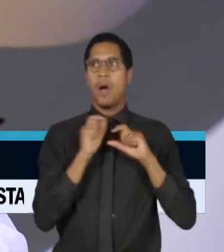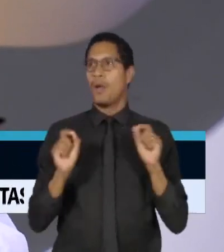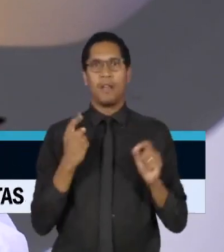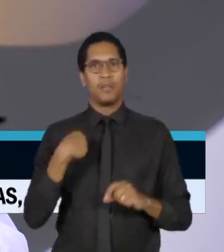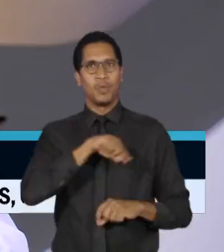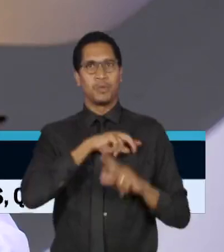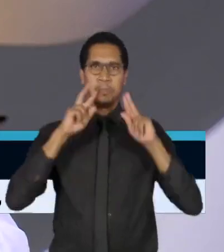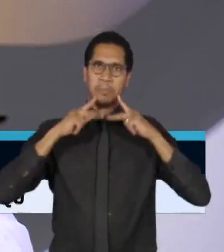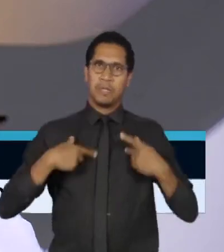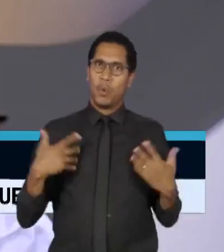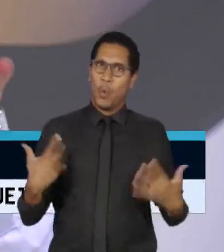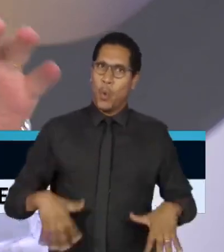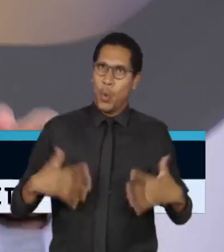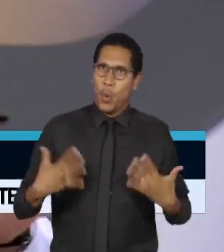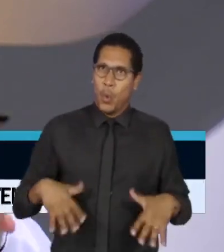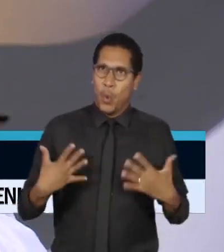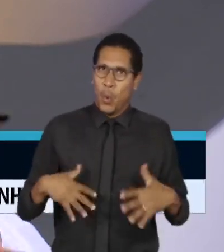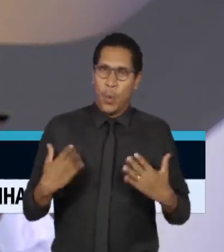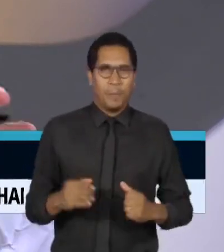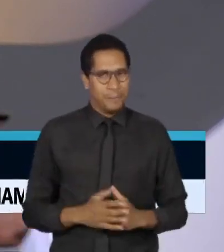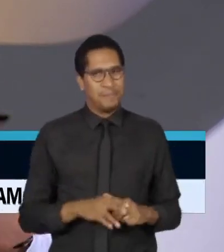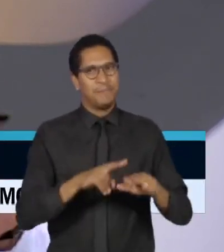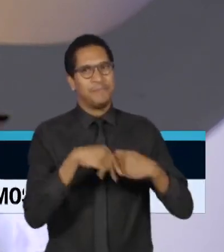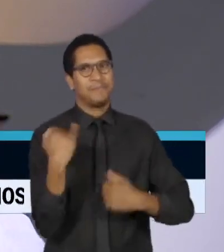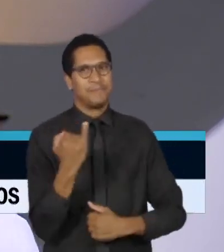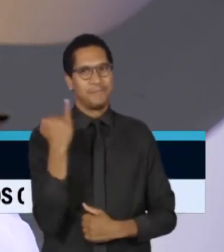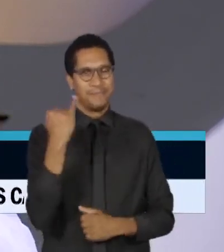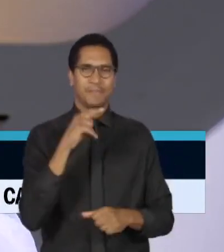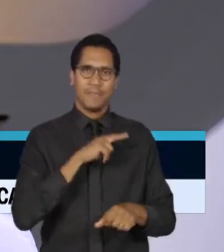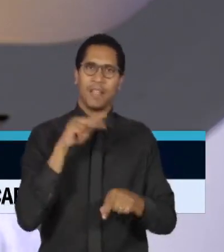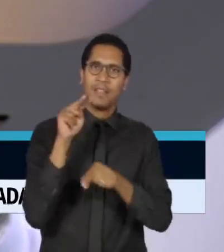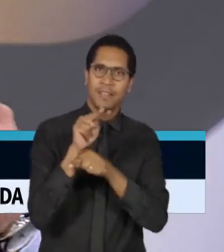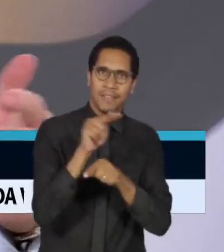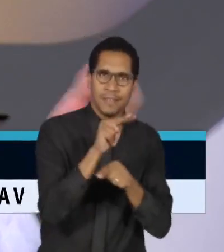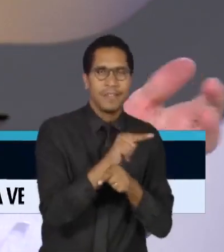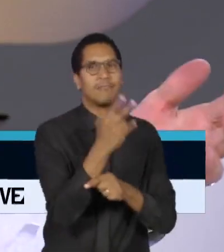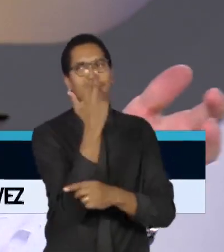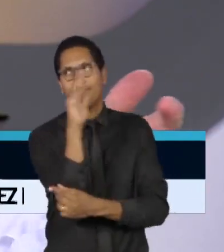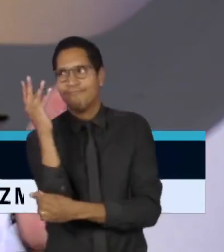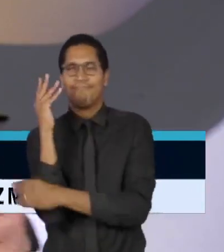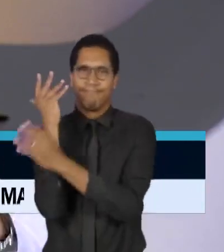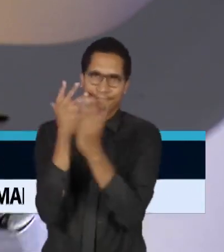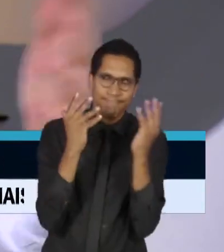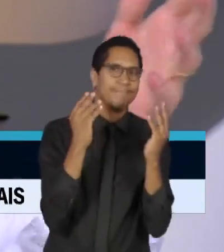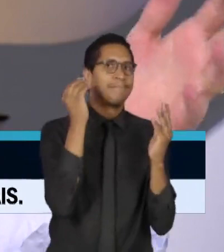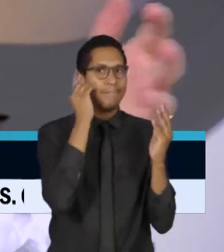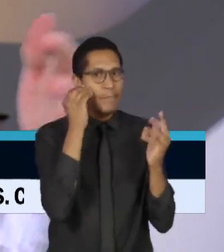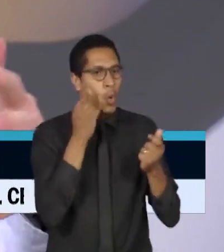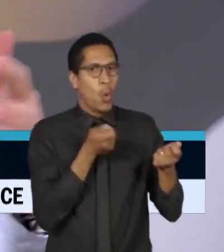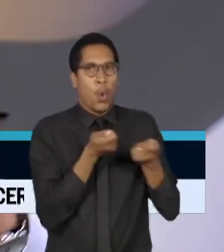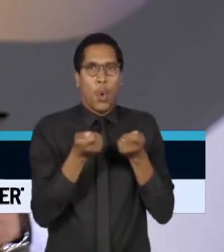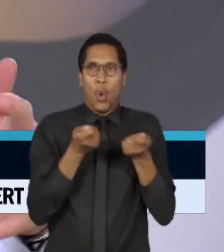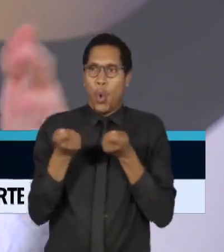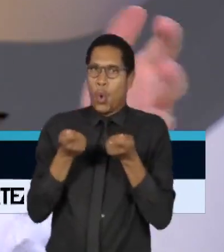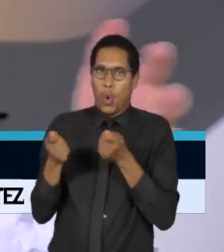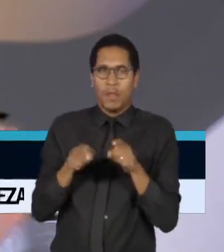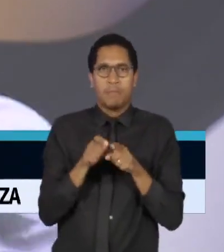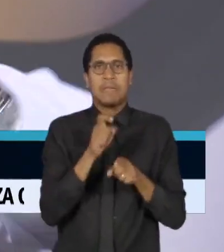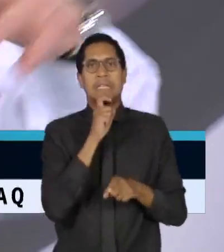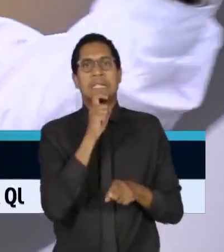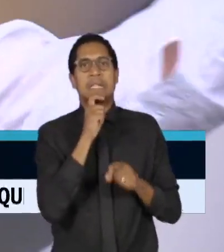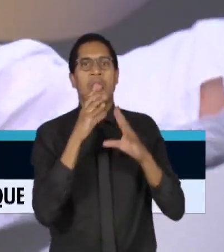Então, esse é um risco muito grande. Daí a importância da preservação do meio ambiente e de tentar controlar o degelo